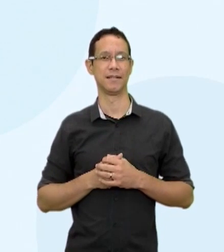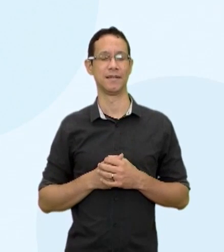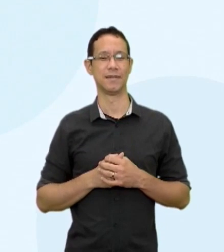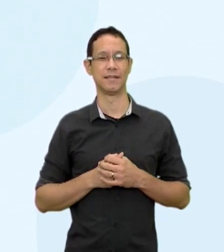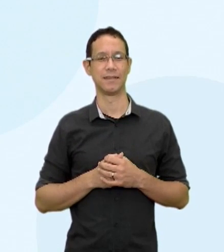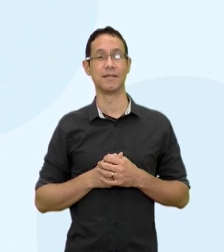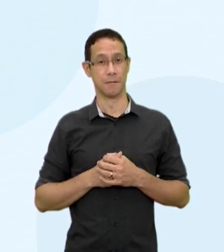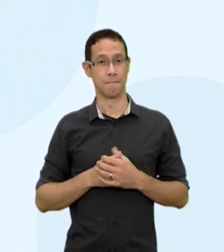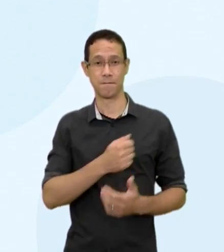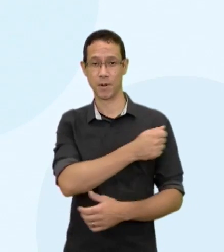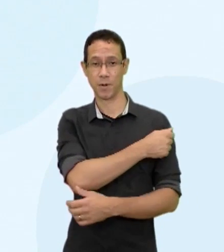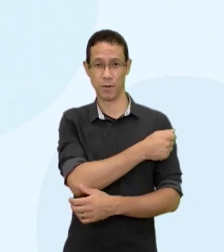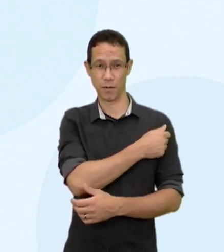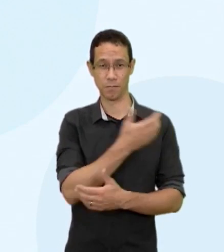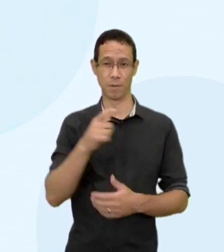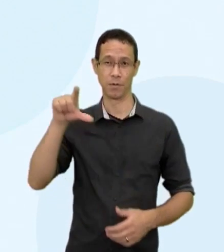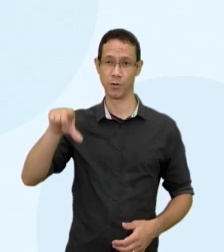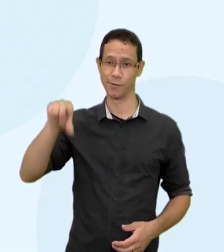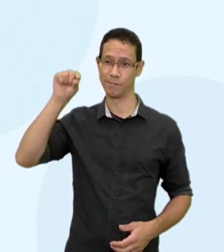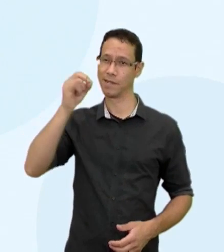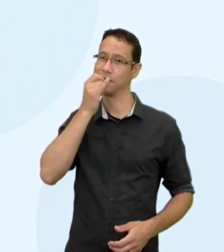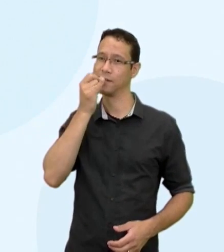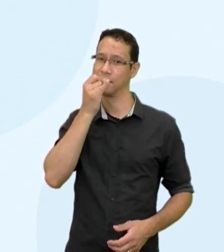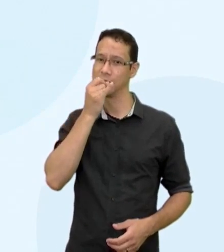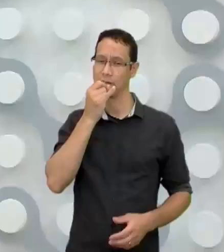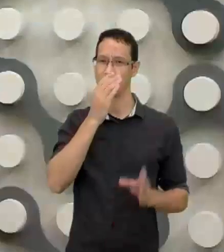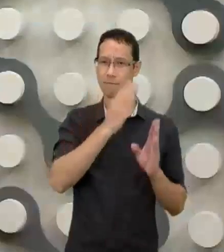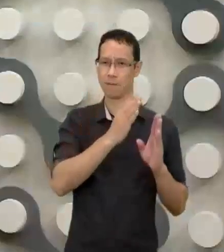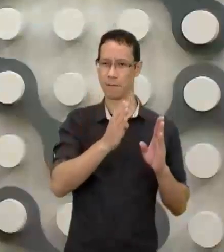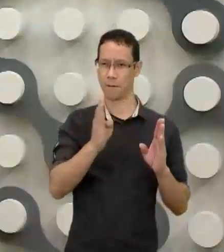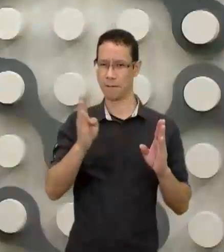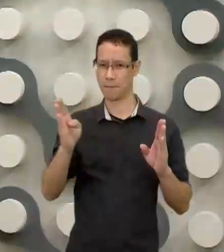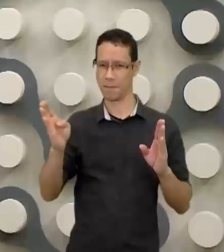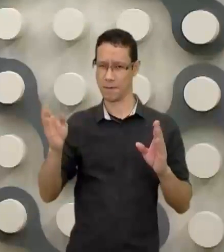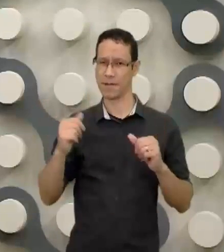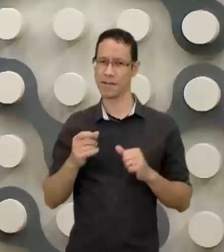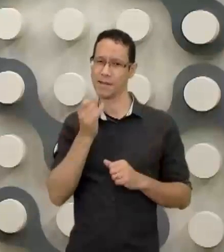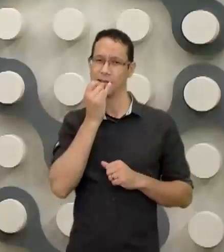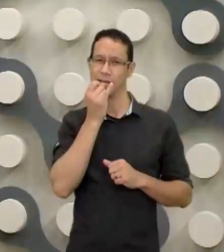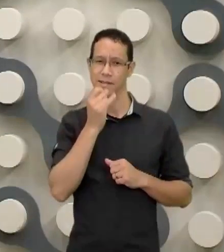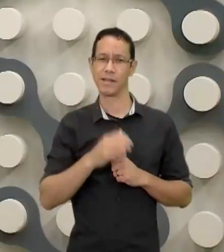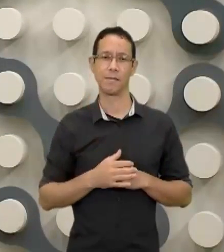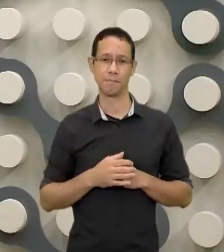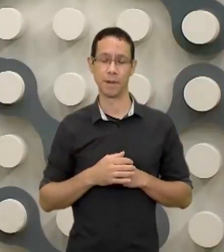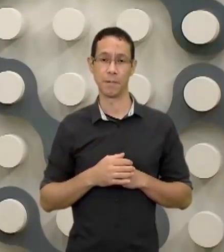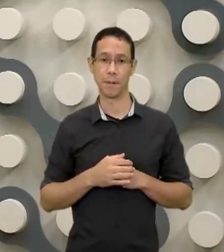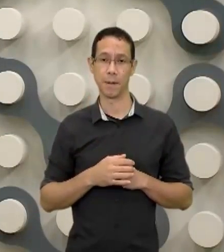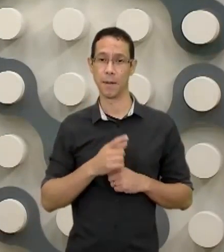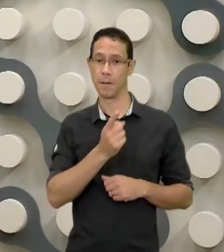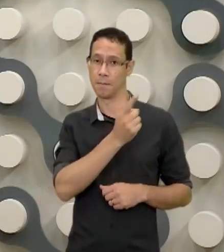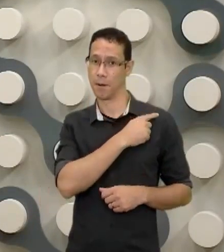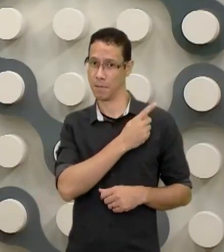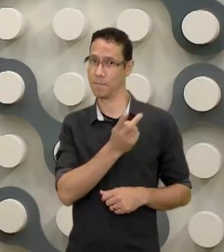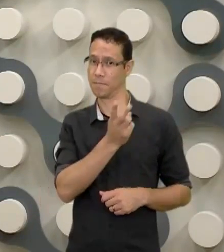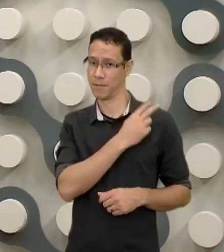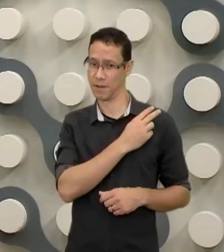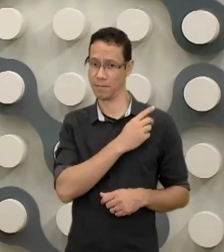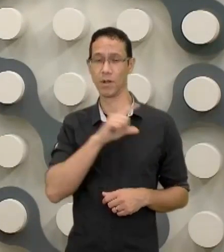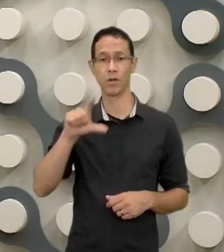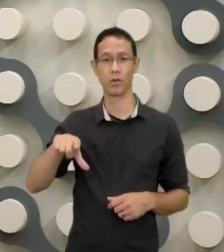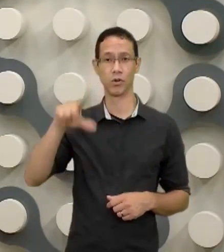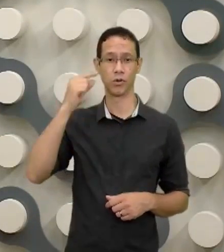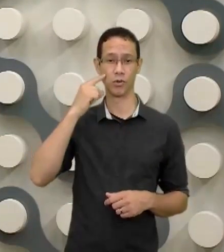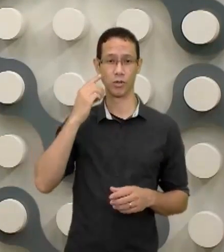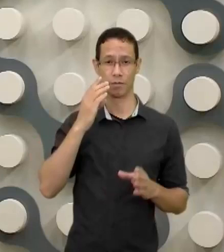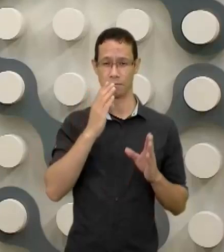o querido estudante escolheu o itinerário que ele percorreria a partir da segunda série do ensino médio. Então, ele escolheu um